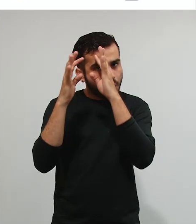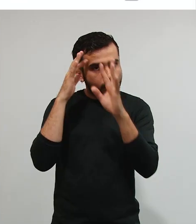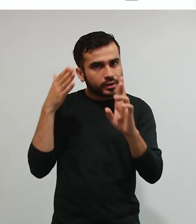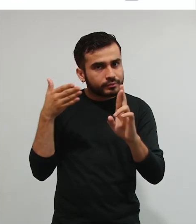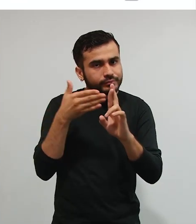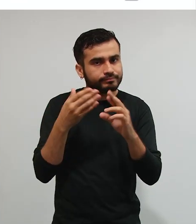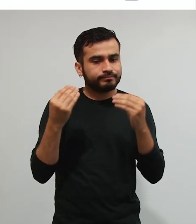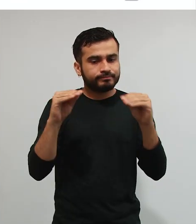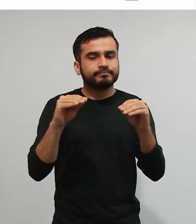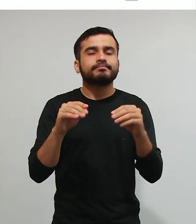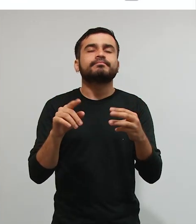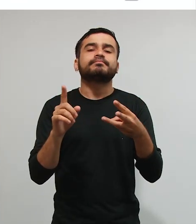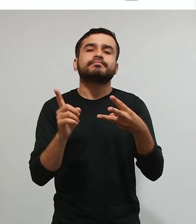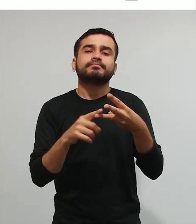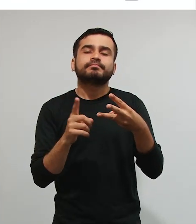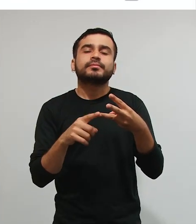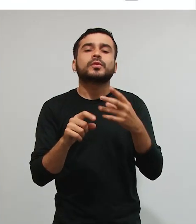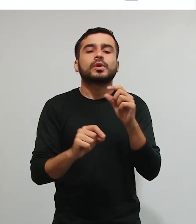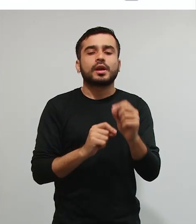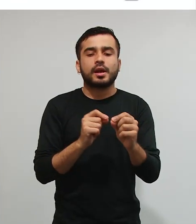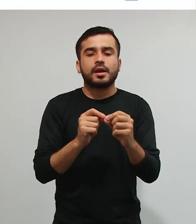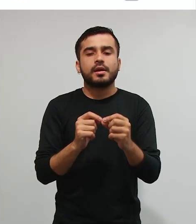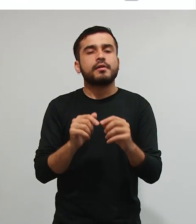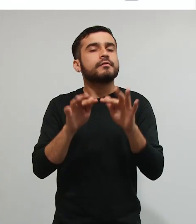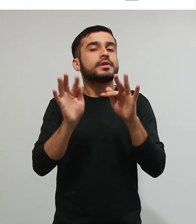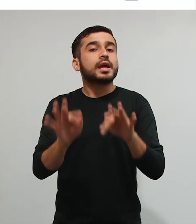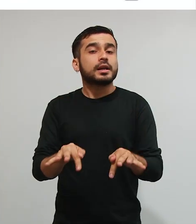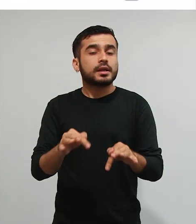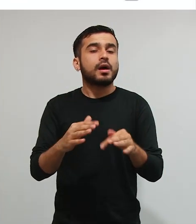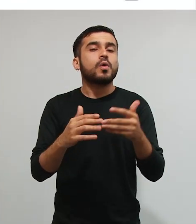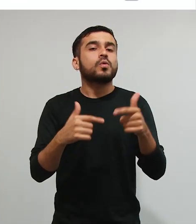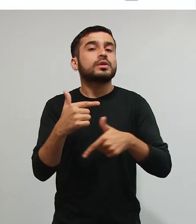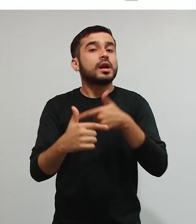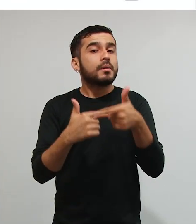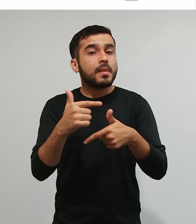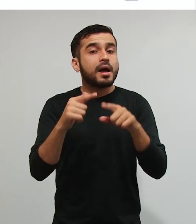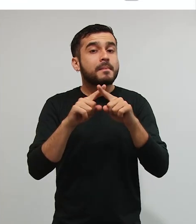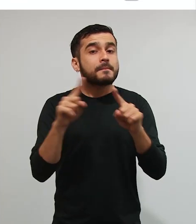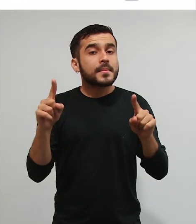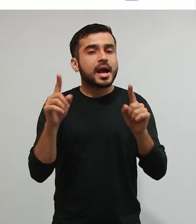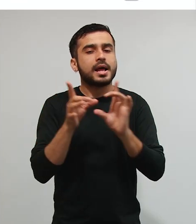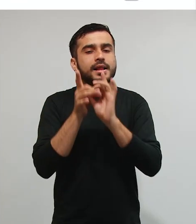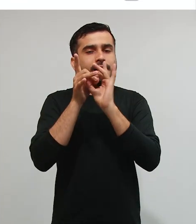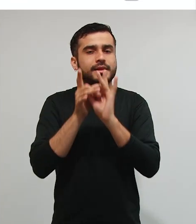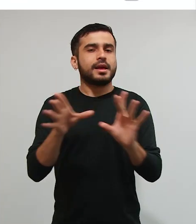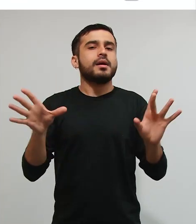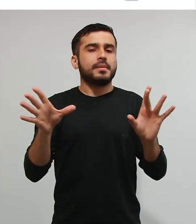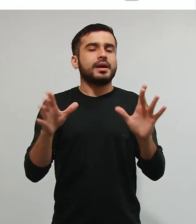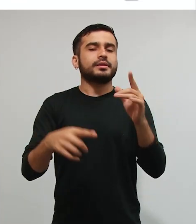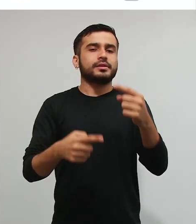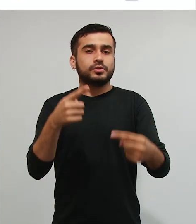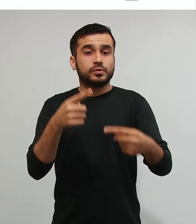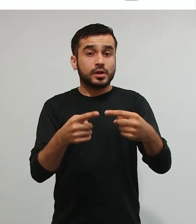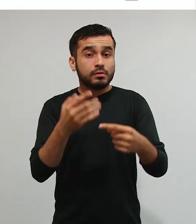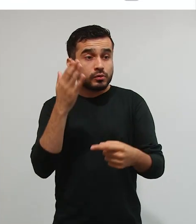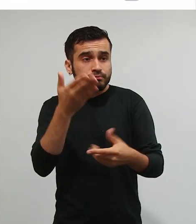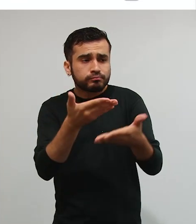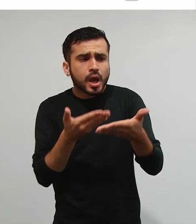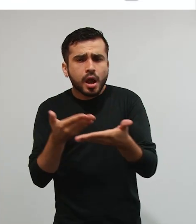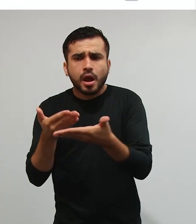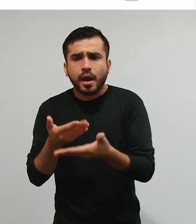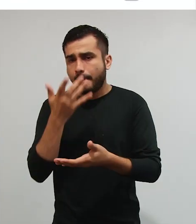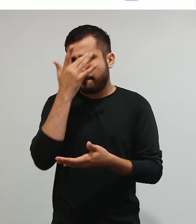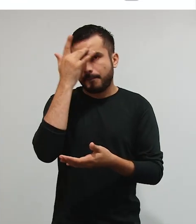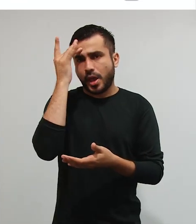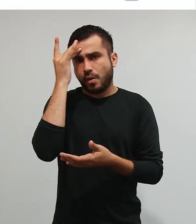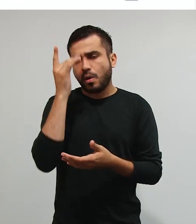e o momento de finalização da etapa dos trabalhos realizados, mas deixando aberta a discussão, fazendo o convite, né,